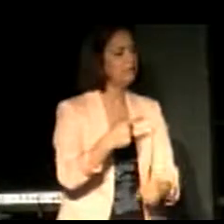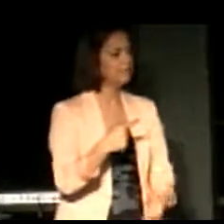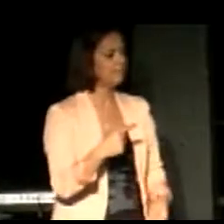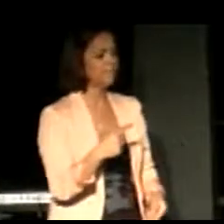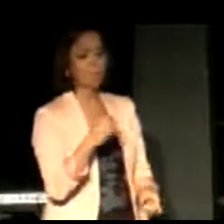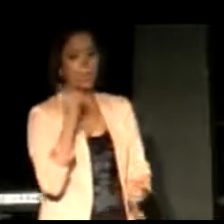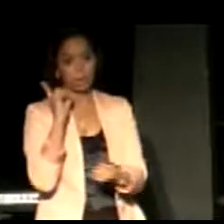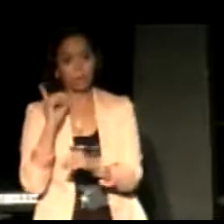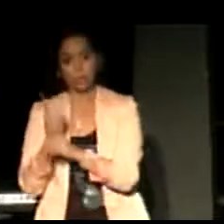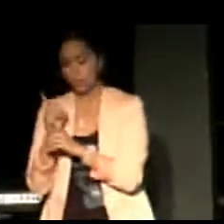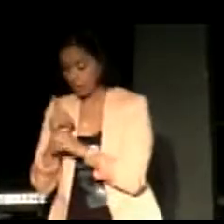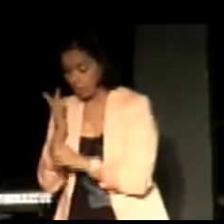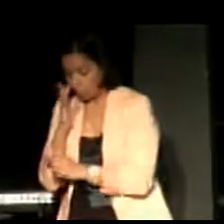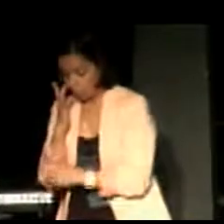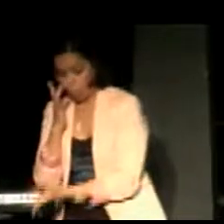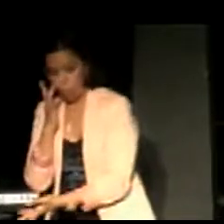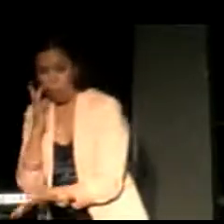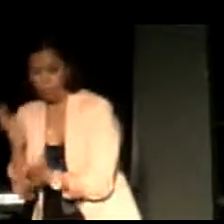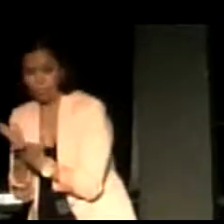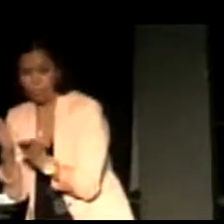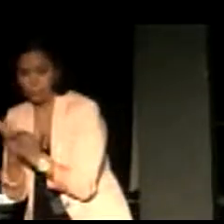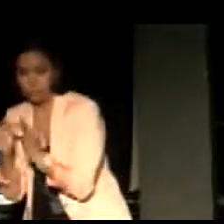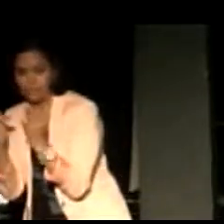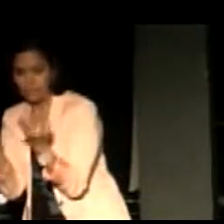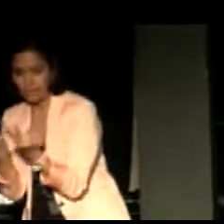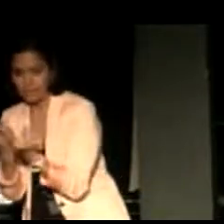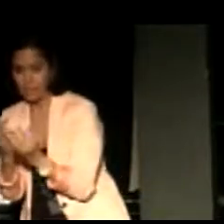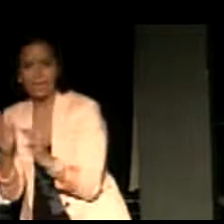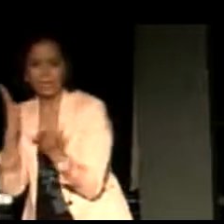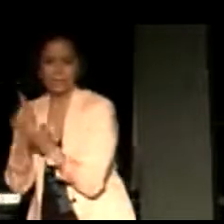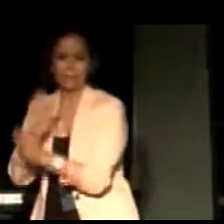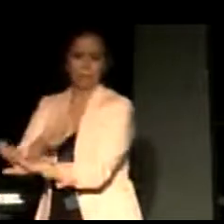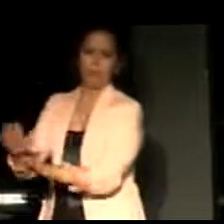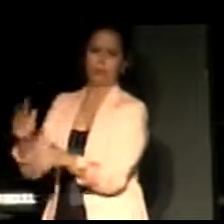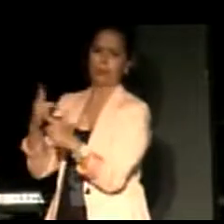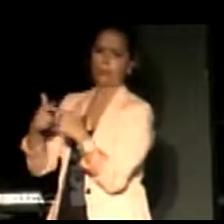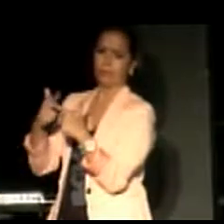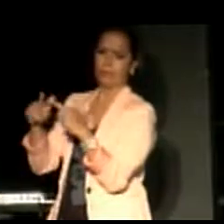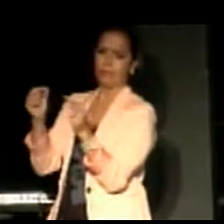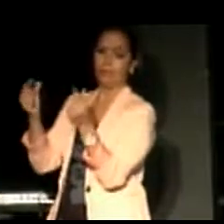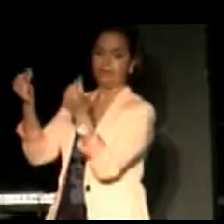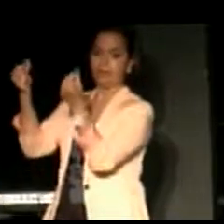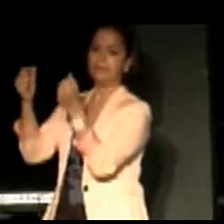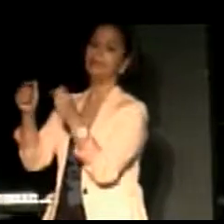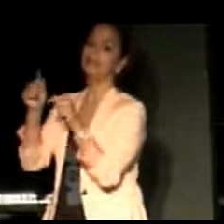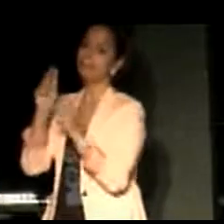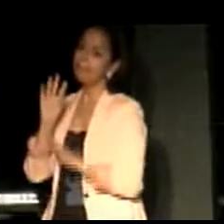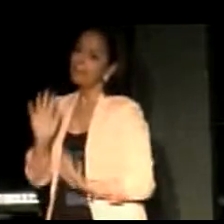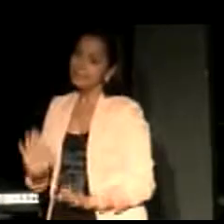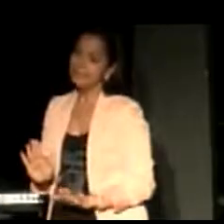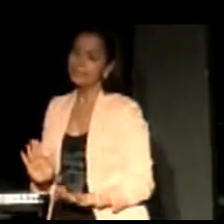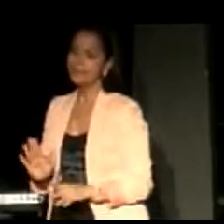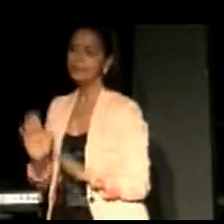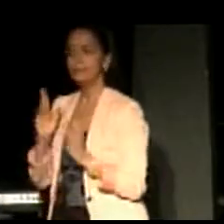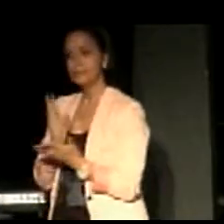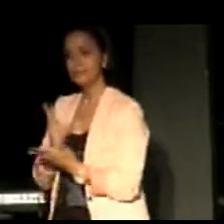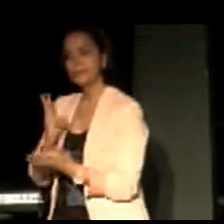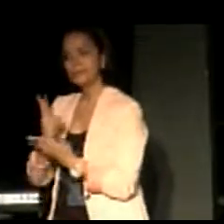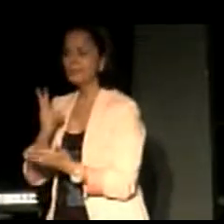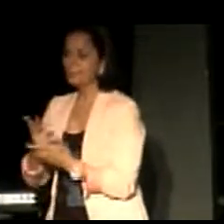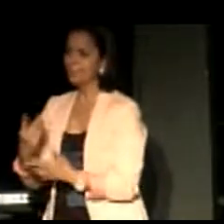ter encontrado o tesouro e não ter mais problemas financeiros, a família pobre ainda continua